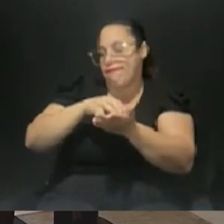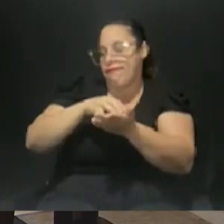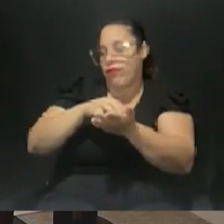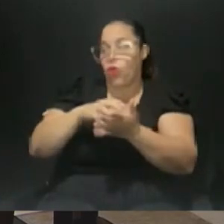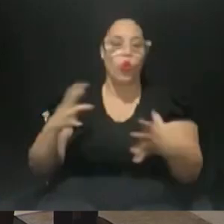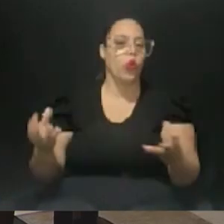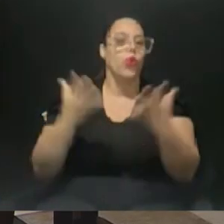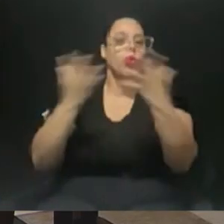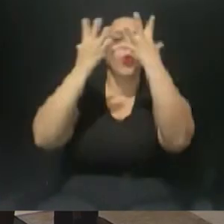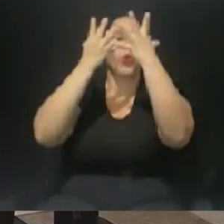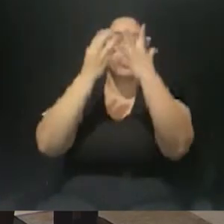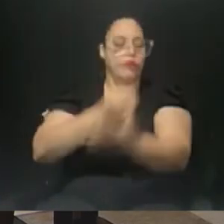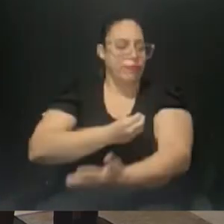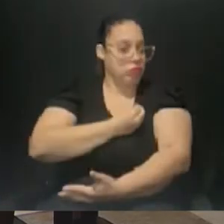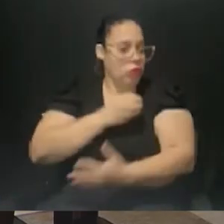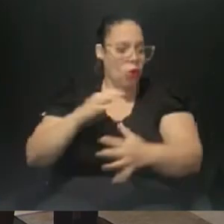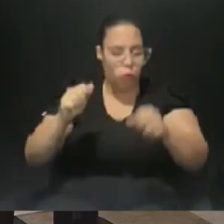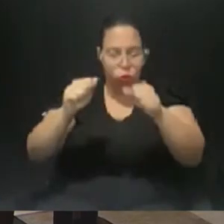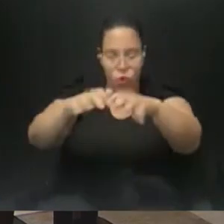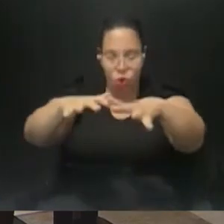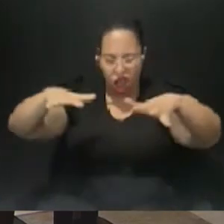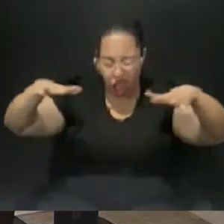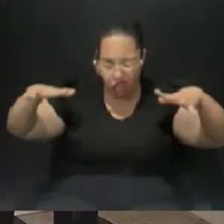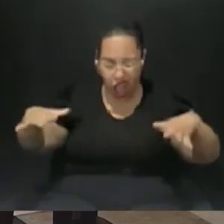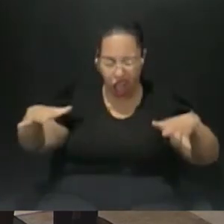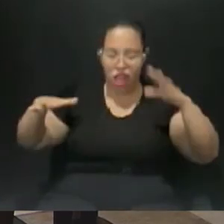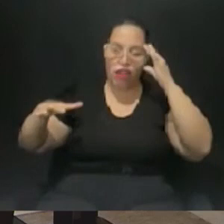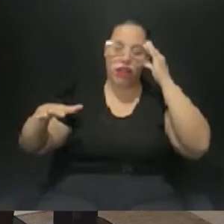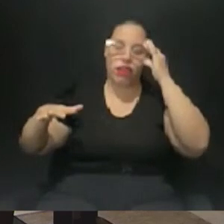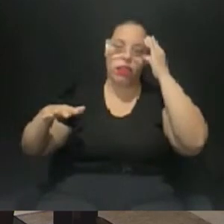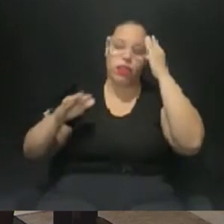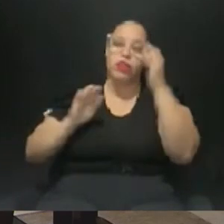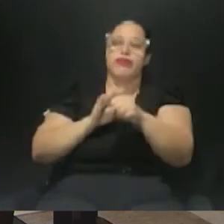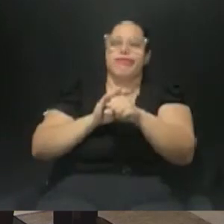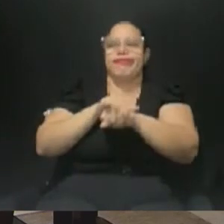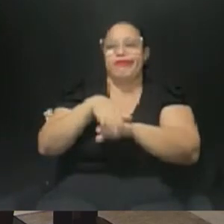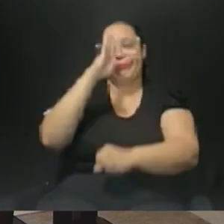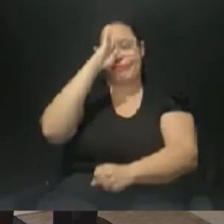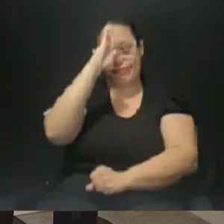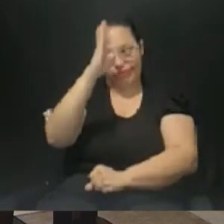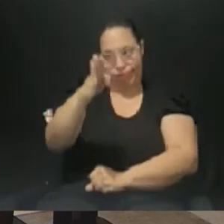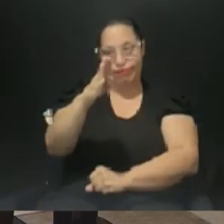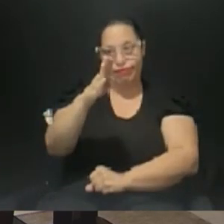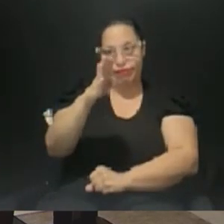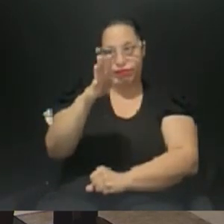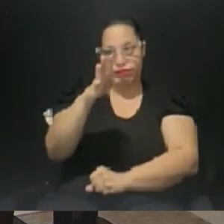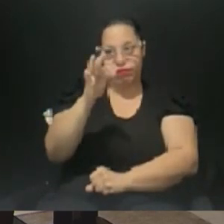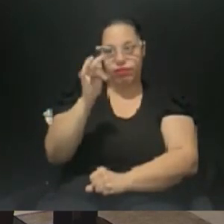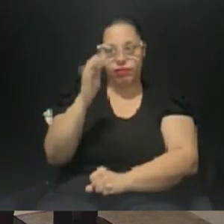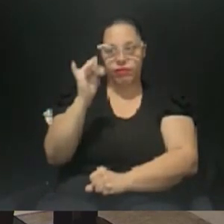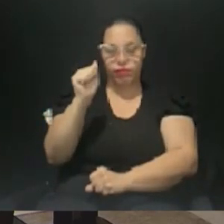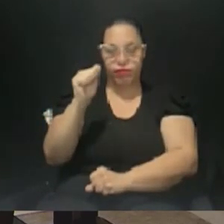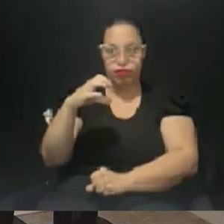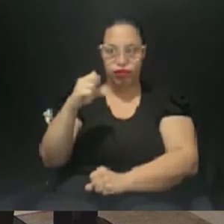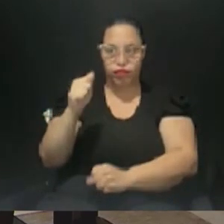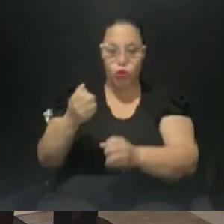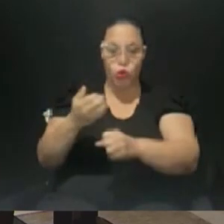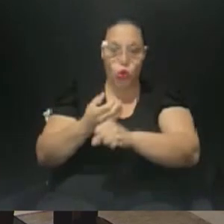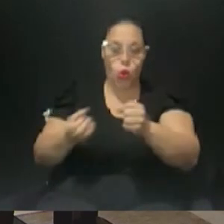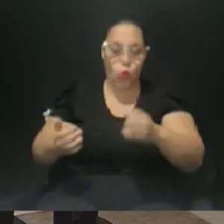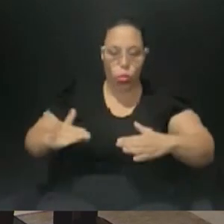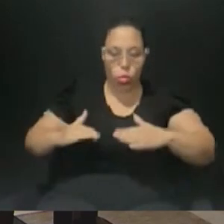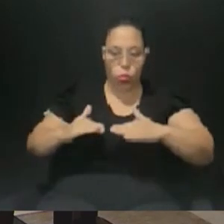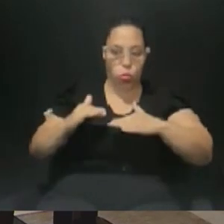noites. E o Faca, ao longo desse tempo, cresceu muito. O grupo responsável